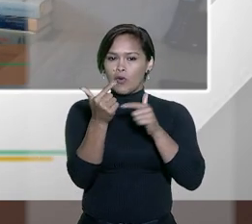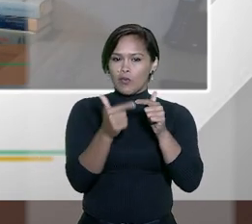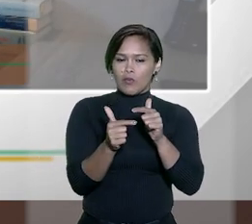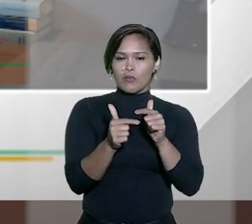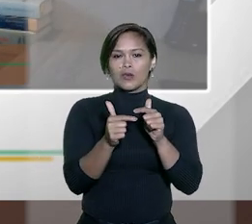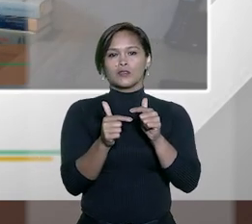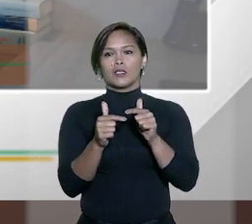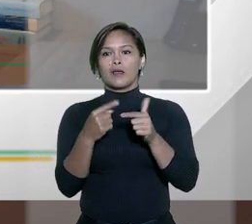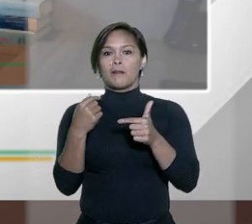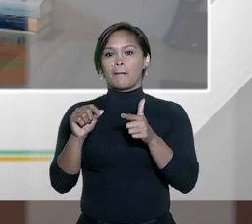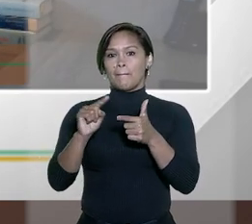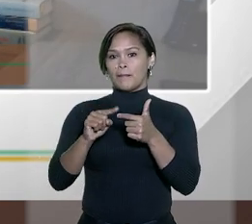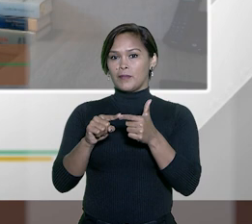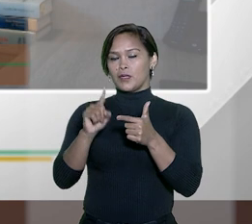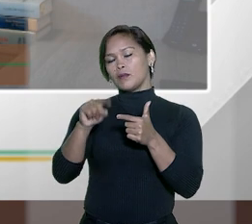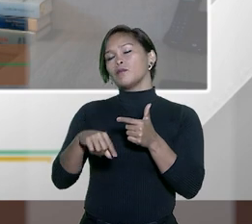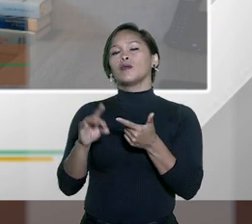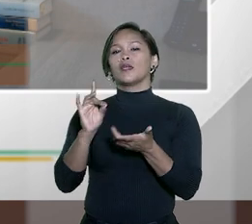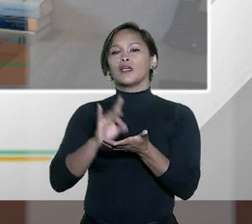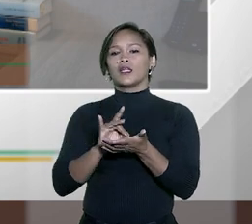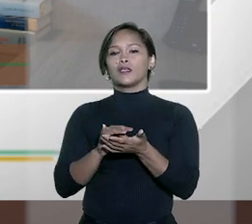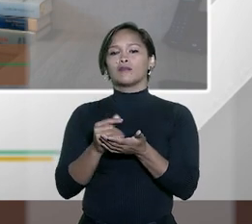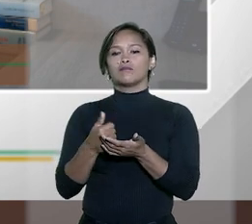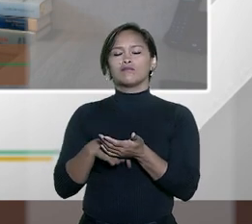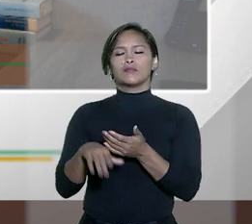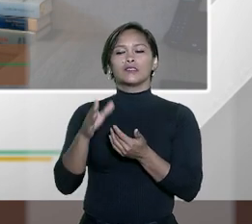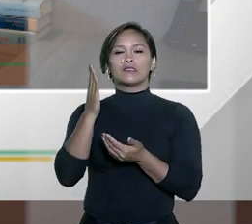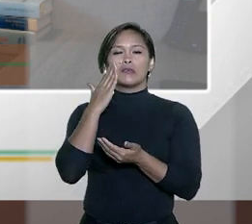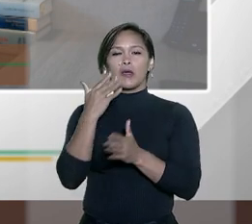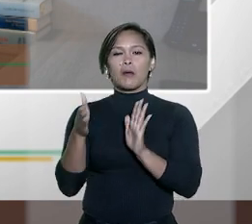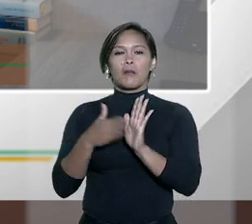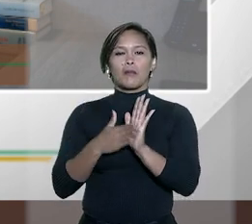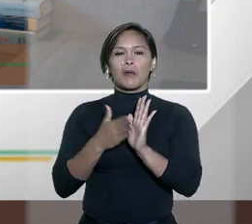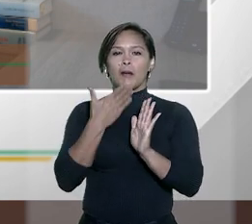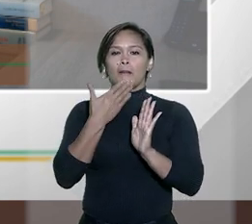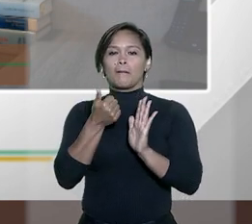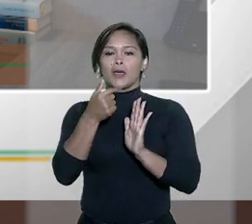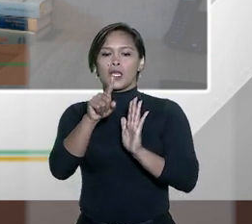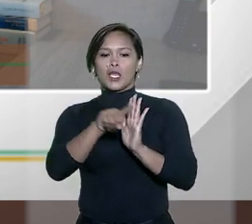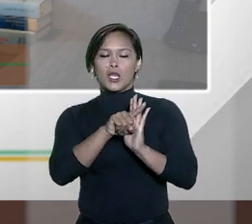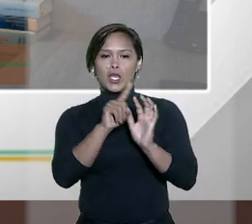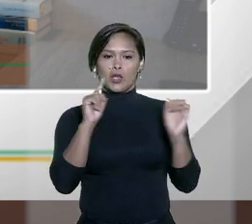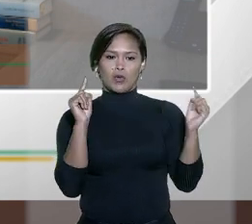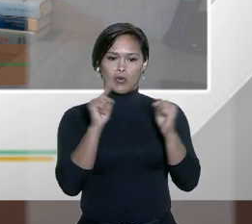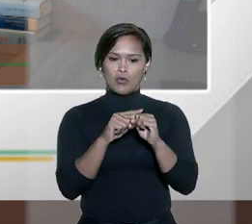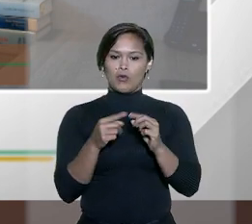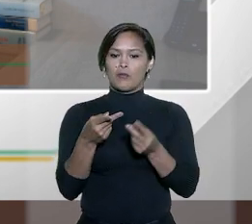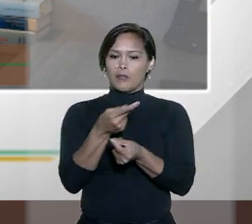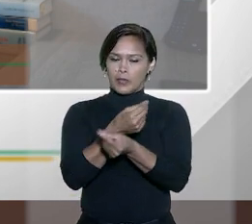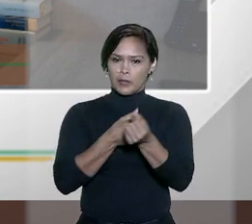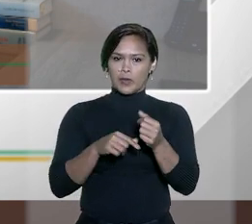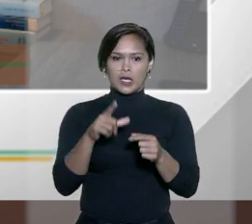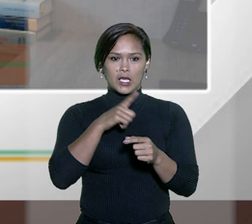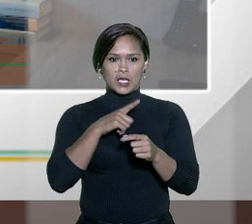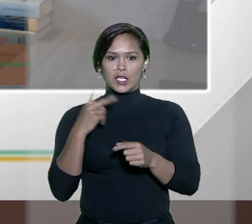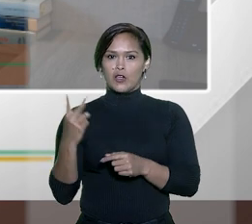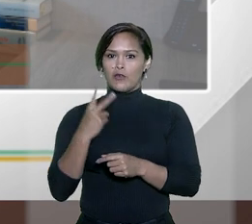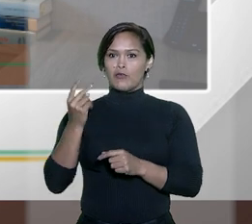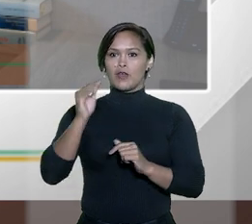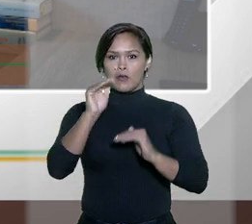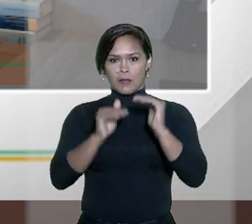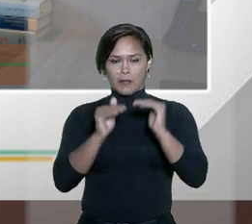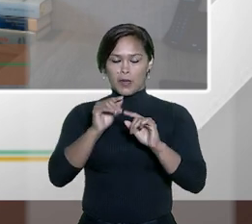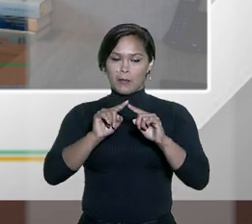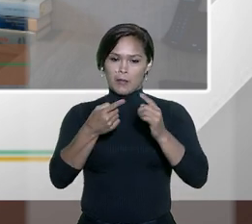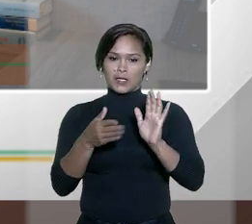tomar algumas atitudes primeiro, né? Realmente, indo atrás da melhor proposta que ele, né? Porque o mercado ele tem um preço